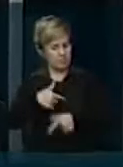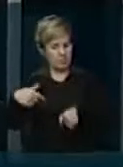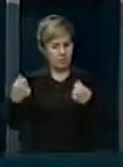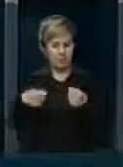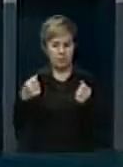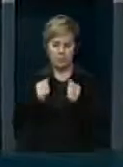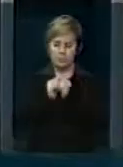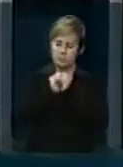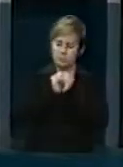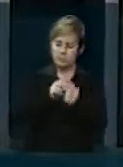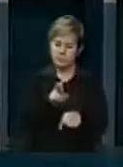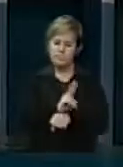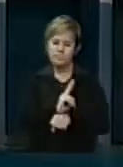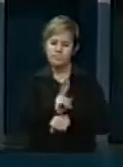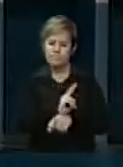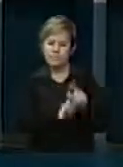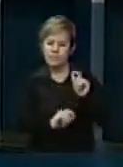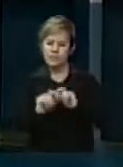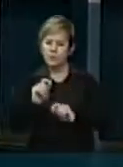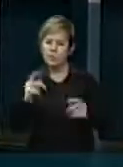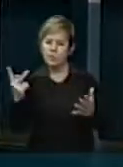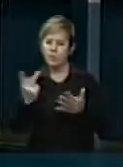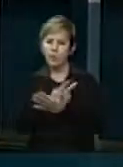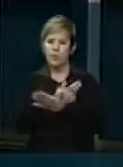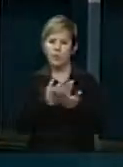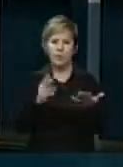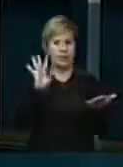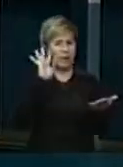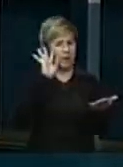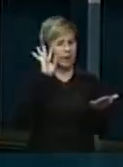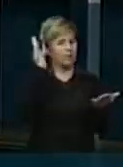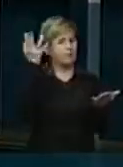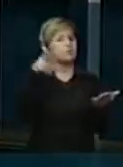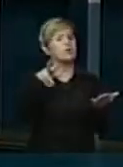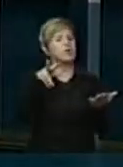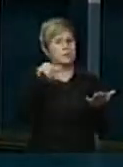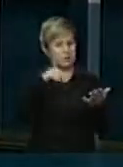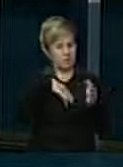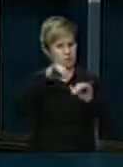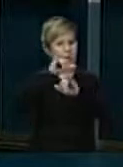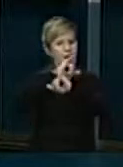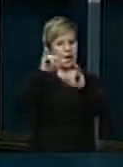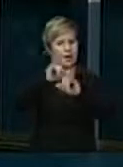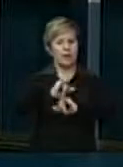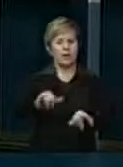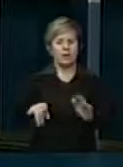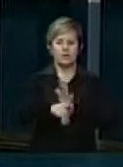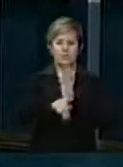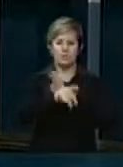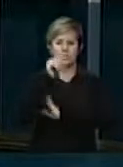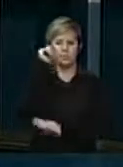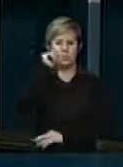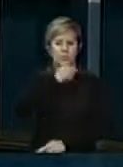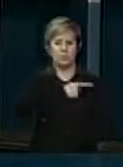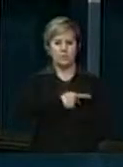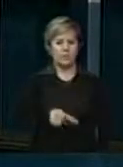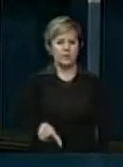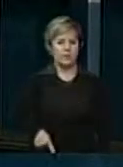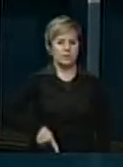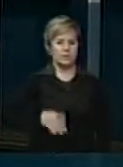acompanhar de perto essas medidas que serão anunciadas em breve pela